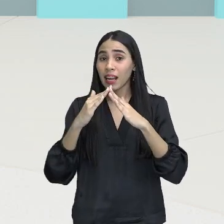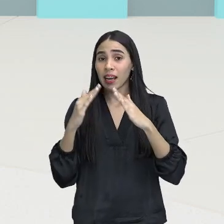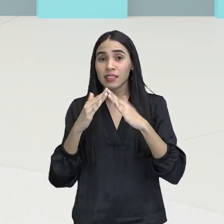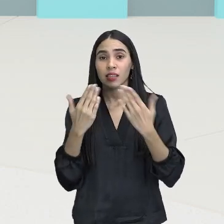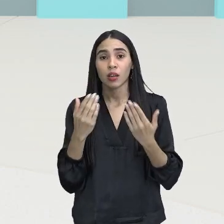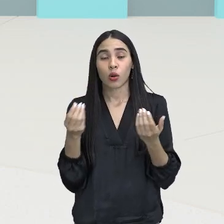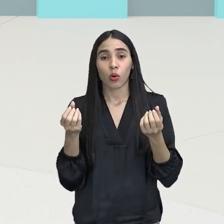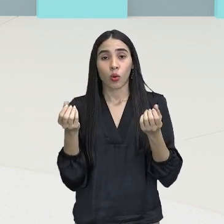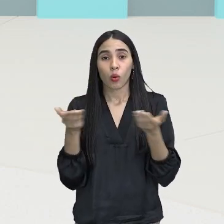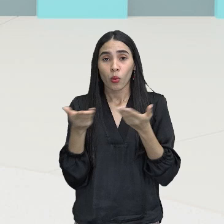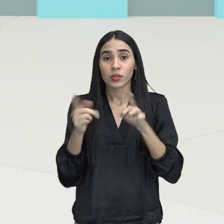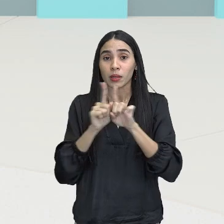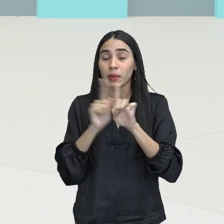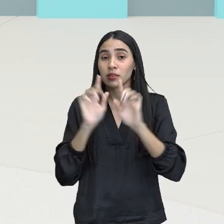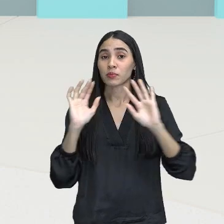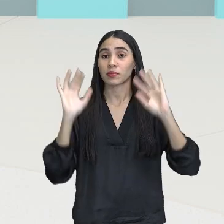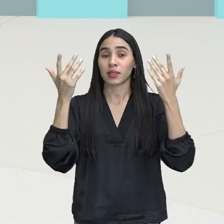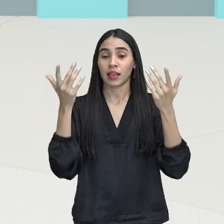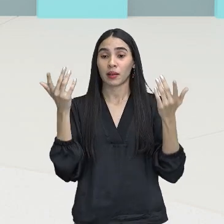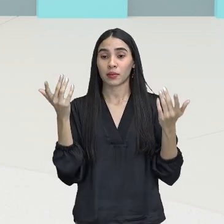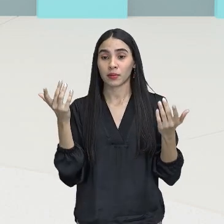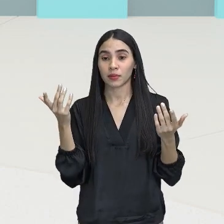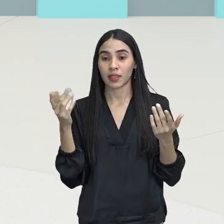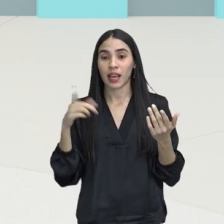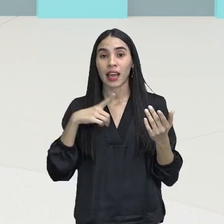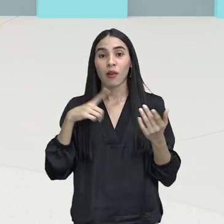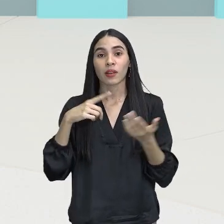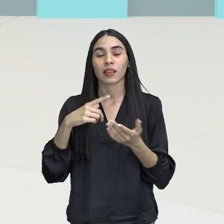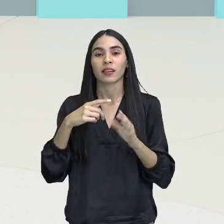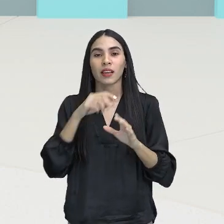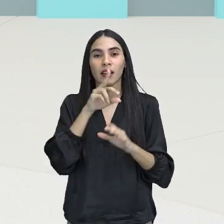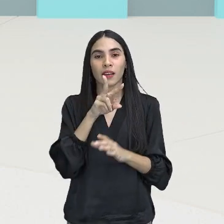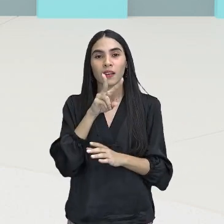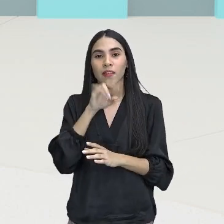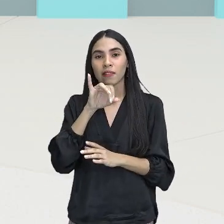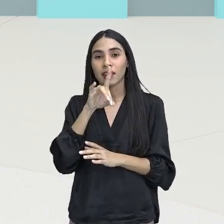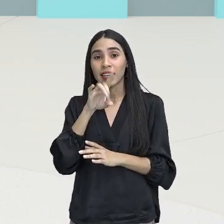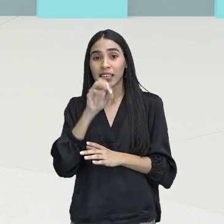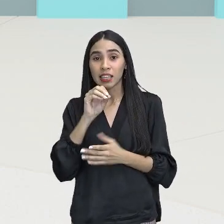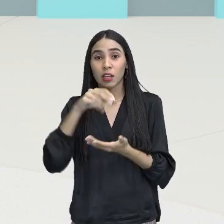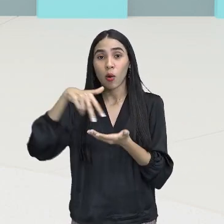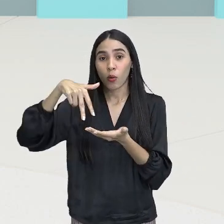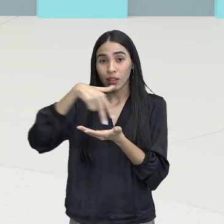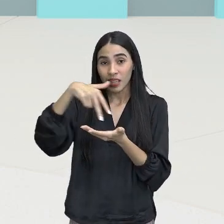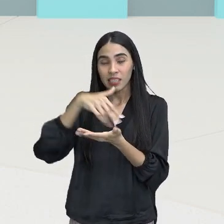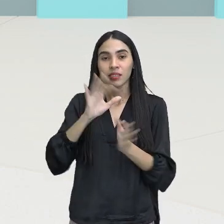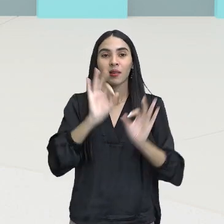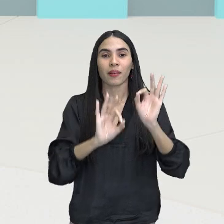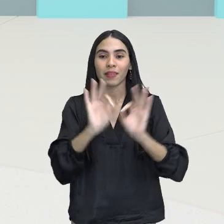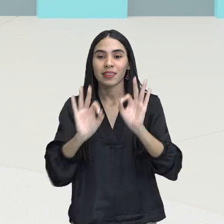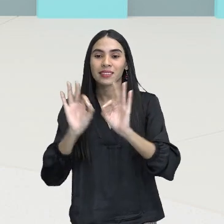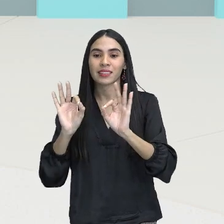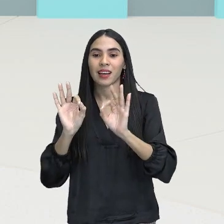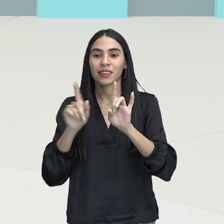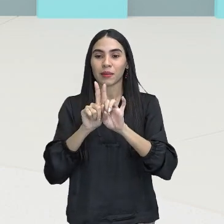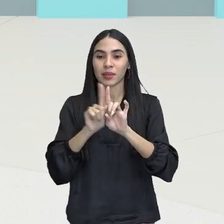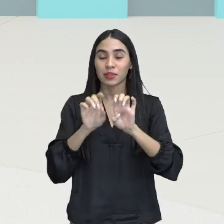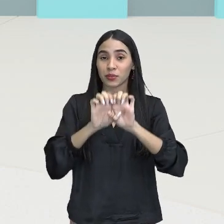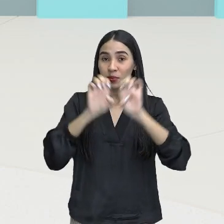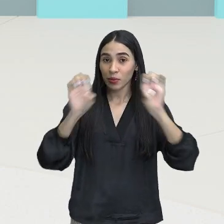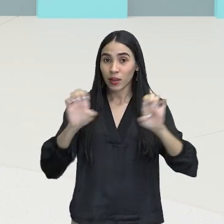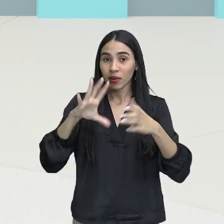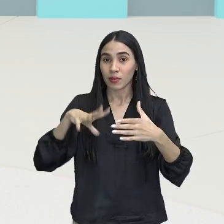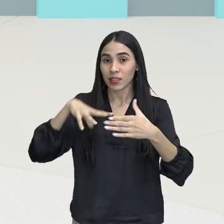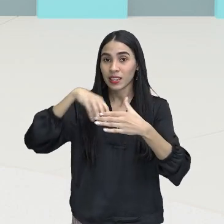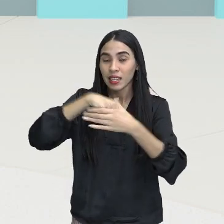temos espetáculos em que eles são videodanças. Eles são elaborados, estruturados dentro